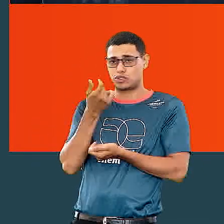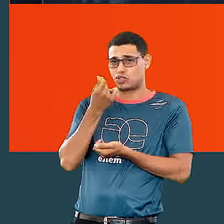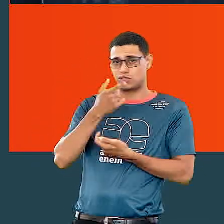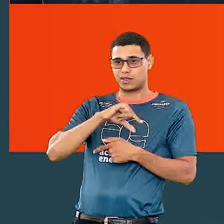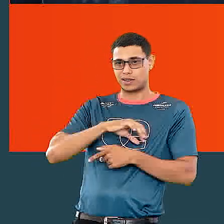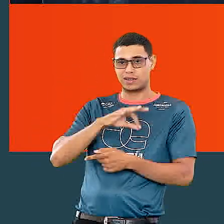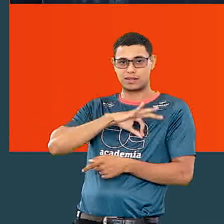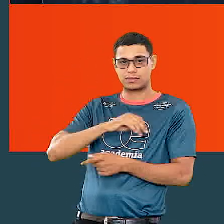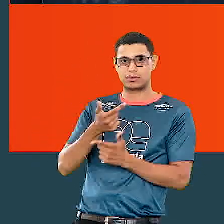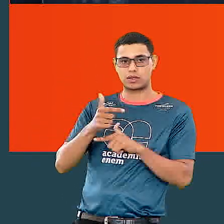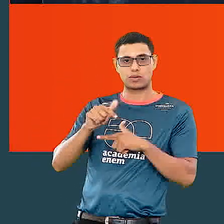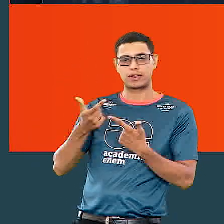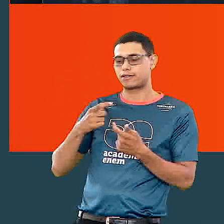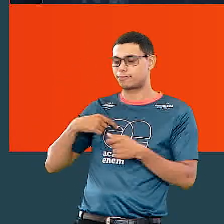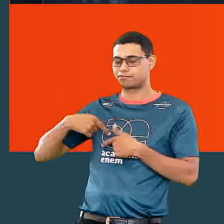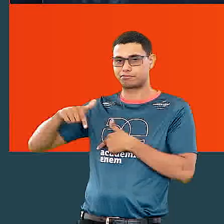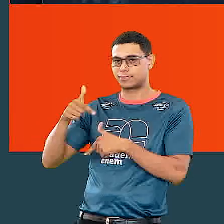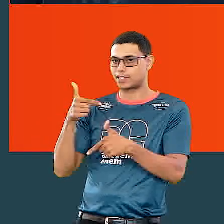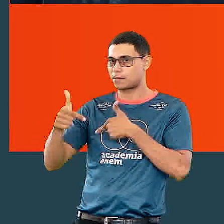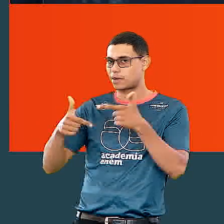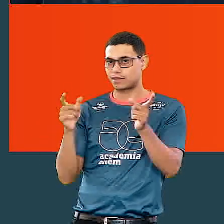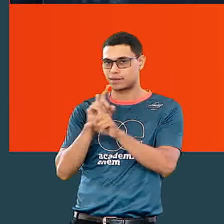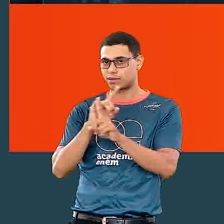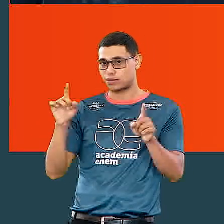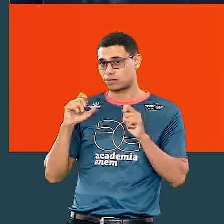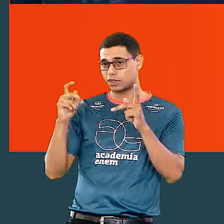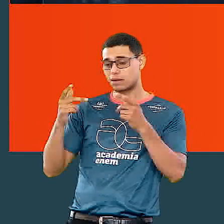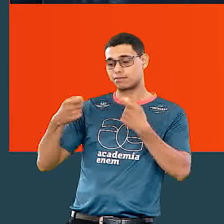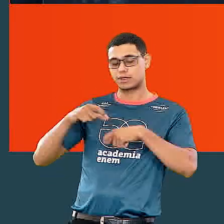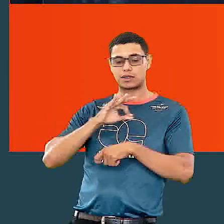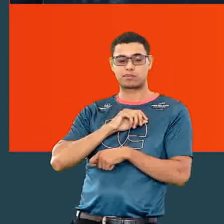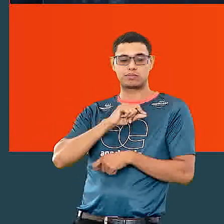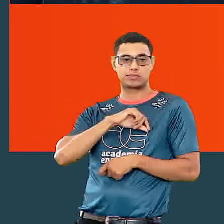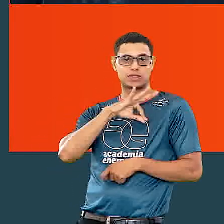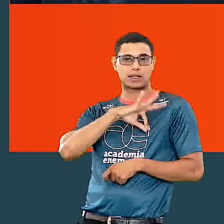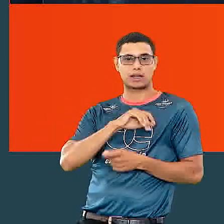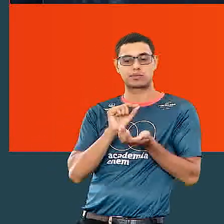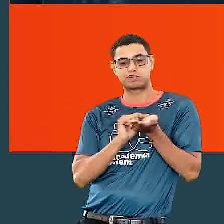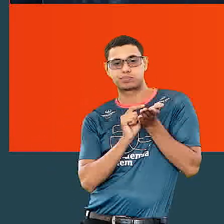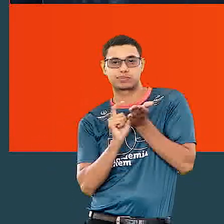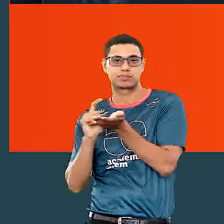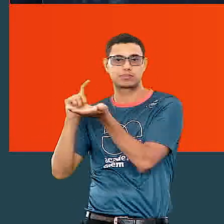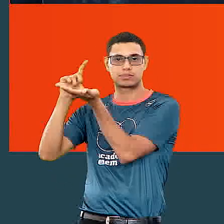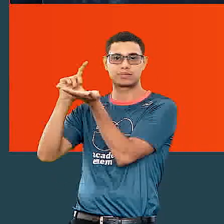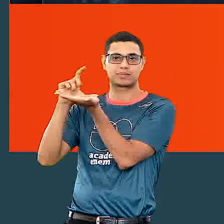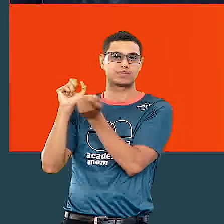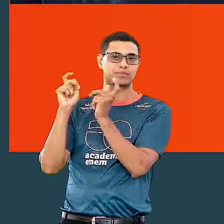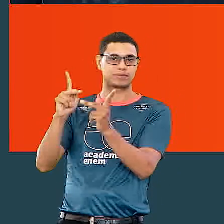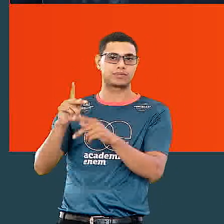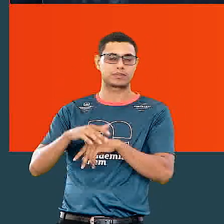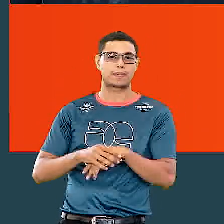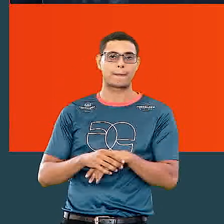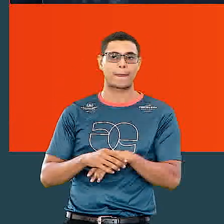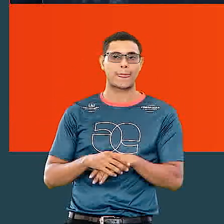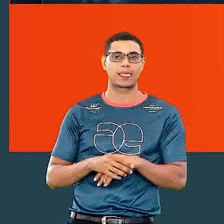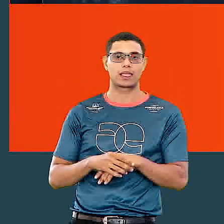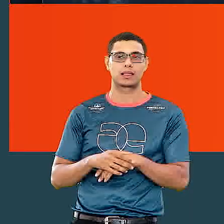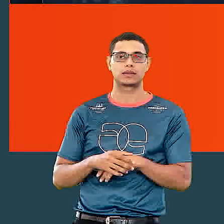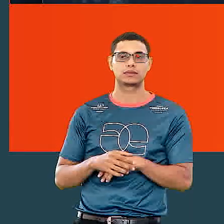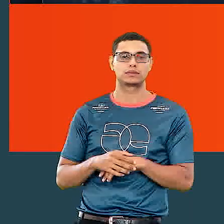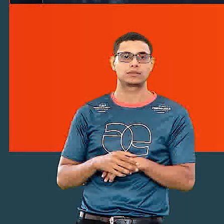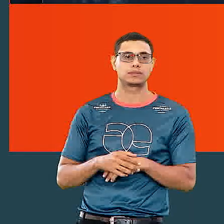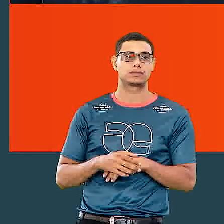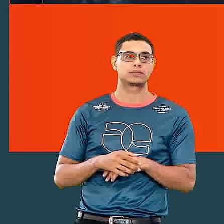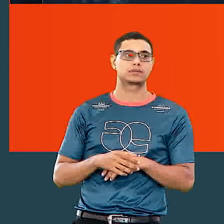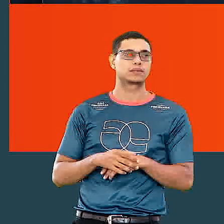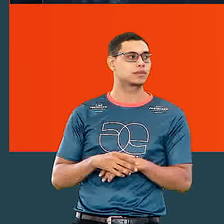Aumenta isso aí para eu poder ir. Tá massa? Vamos lá. Olha aí, ó. Com grandes aumentos de salários. E o que ainda é